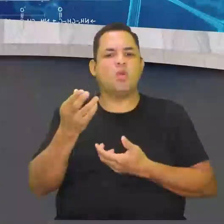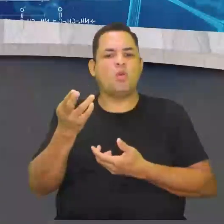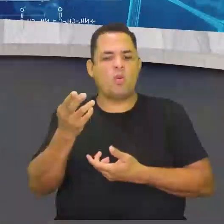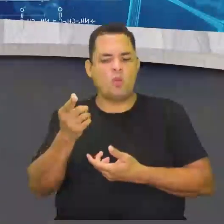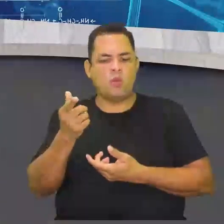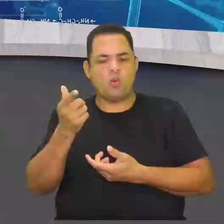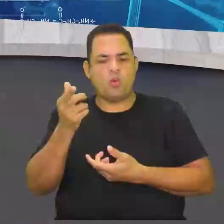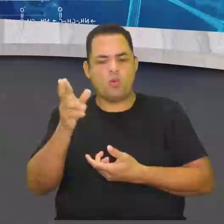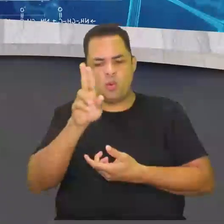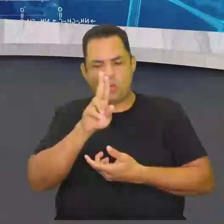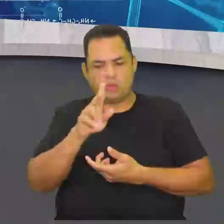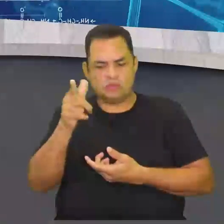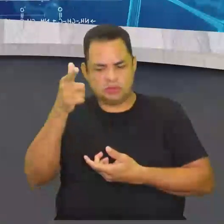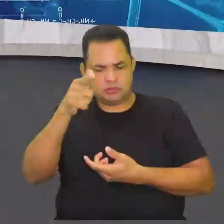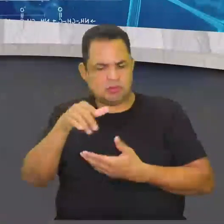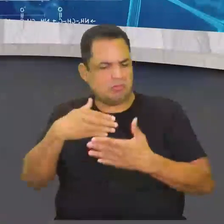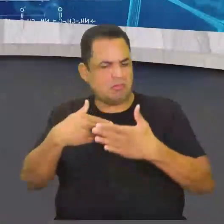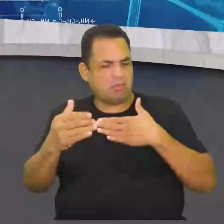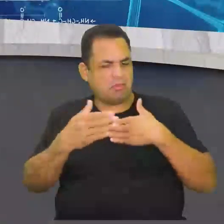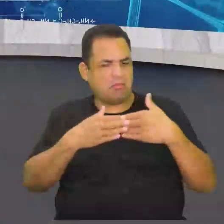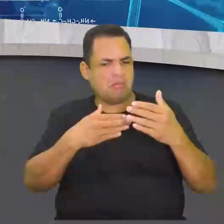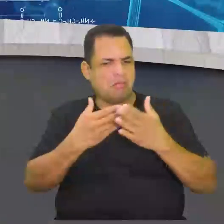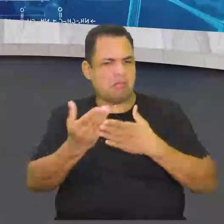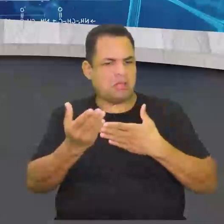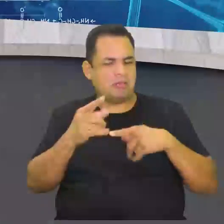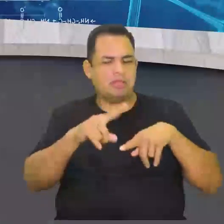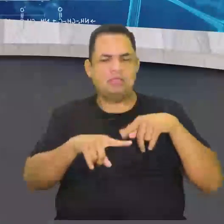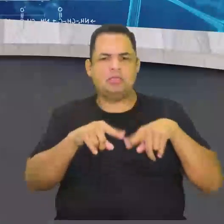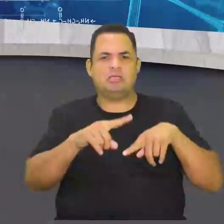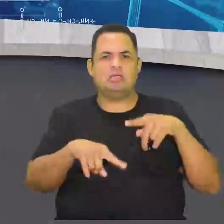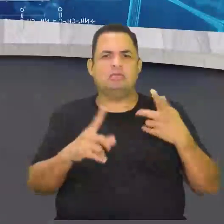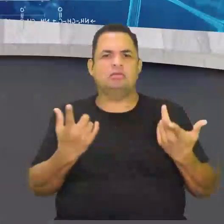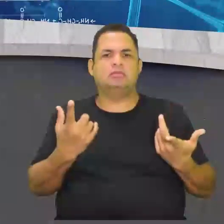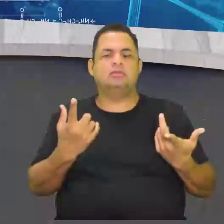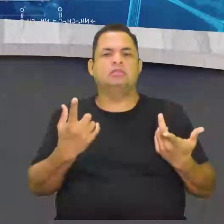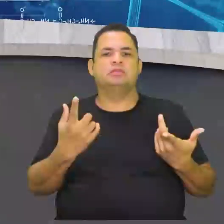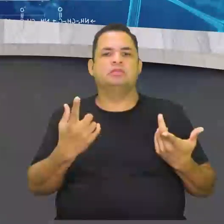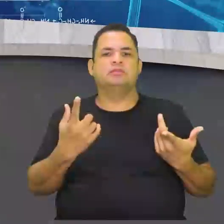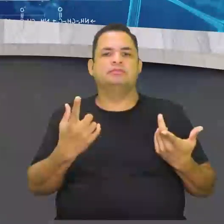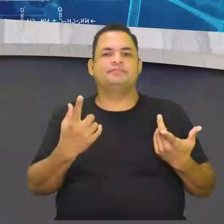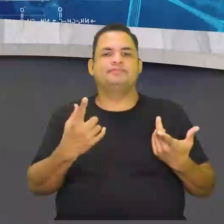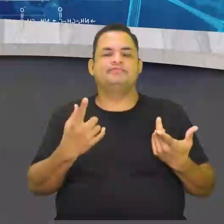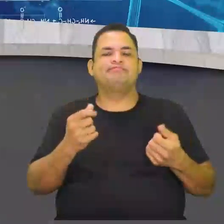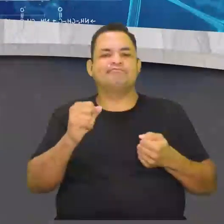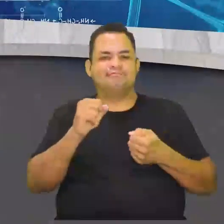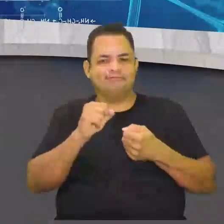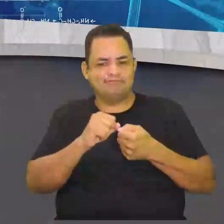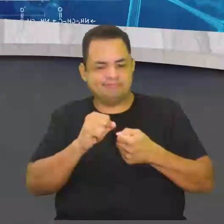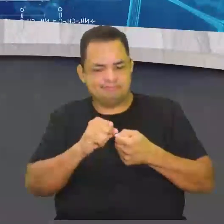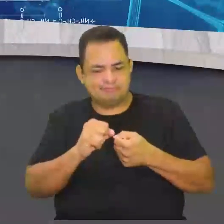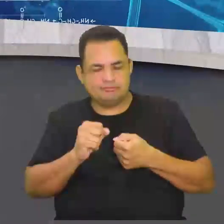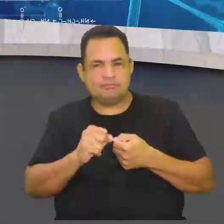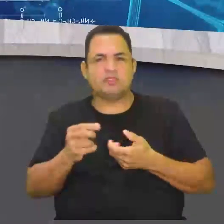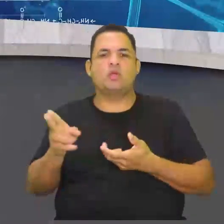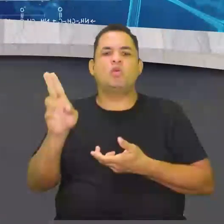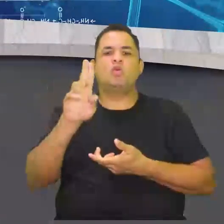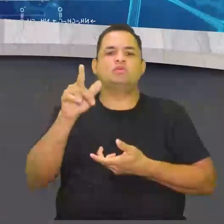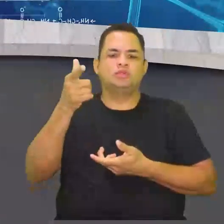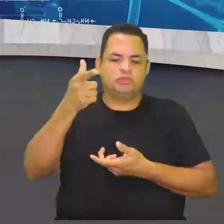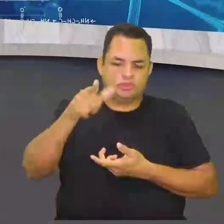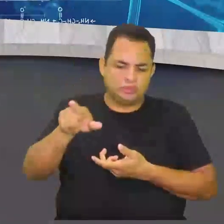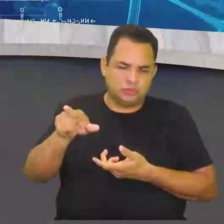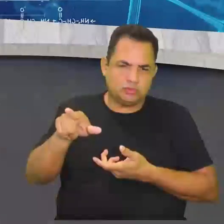reutilizar qualquer tipo de embalagem? Não, tá? A gente faz sim o reuso de